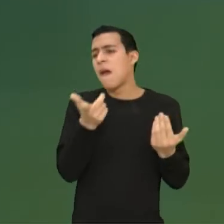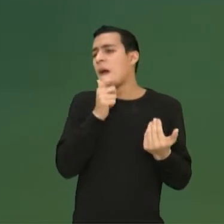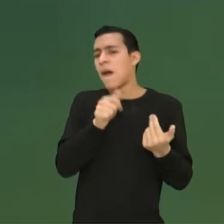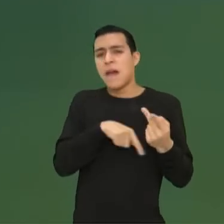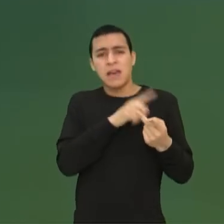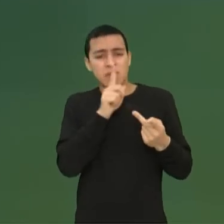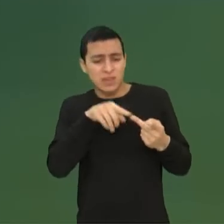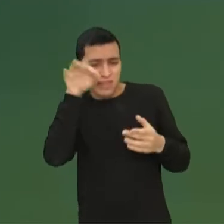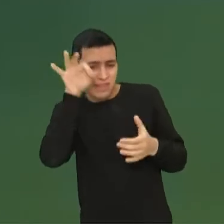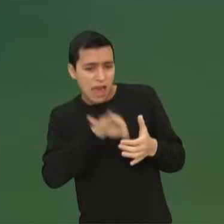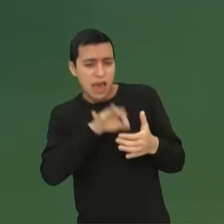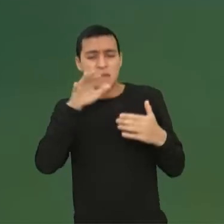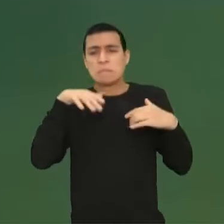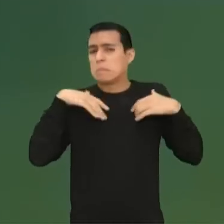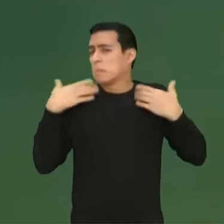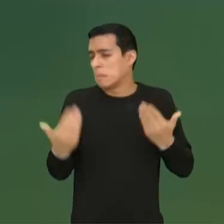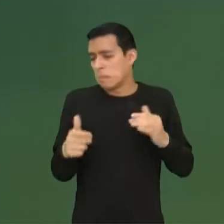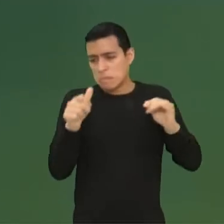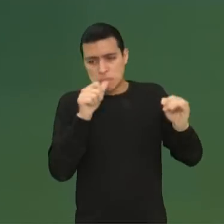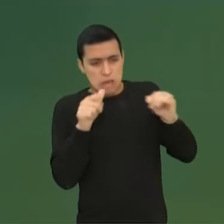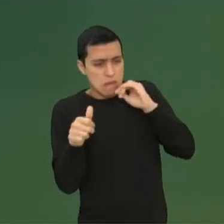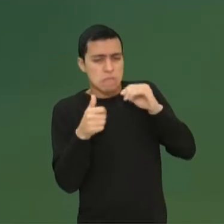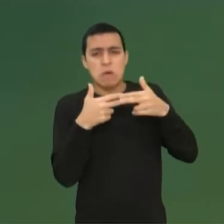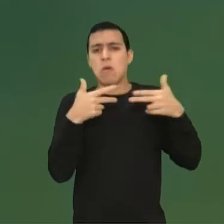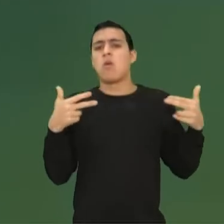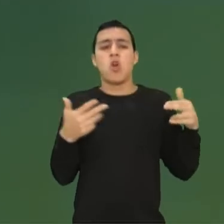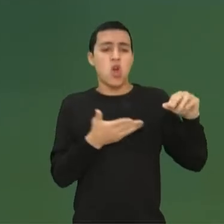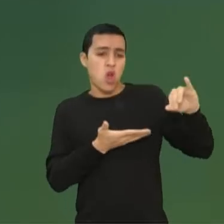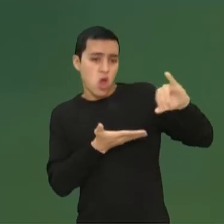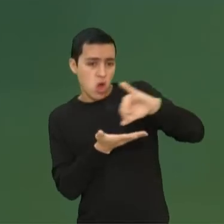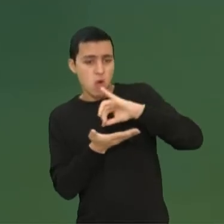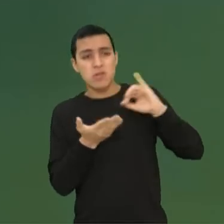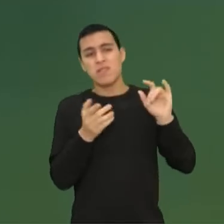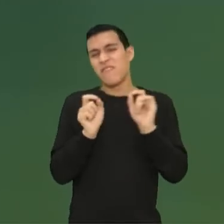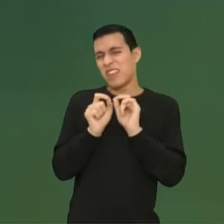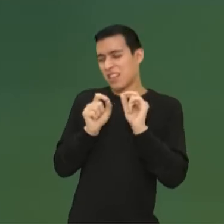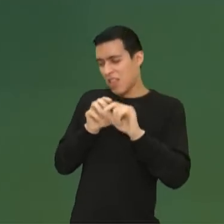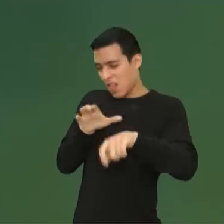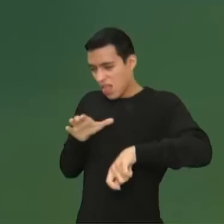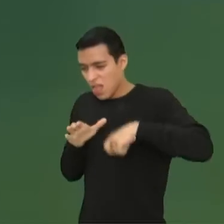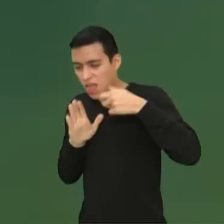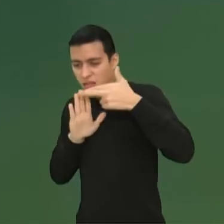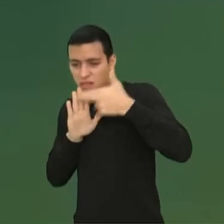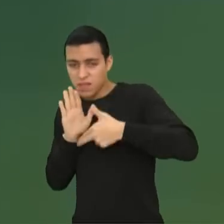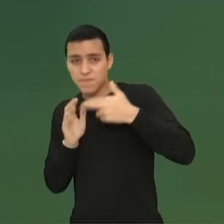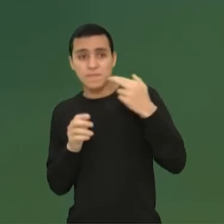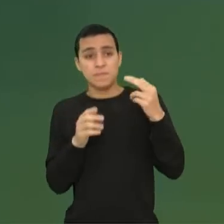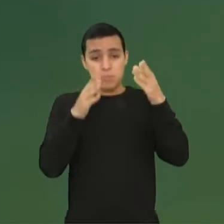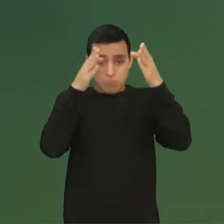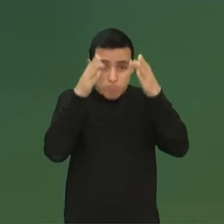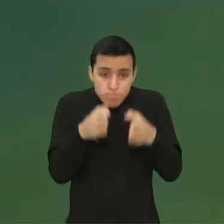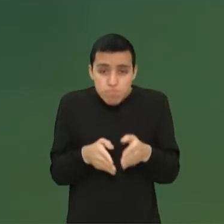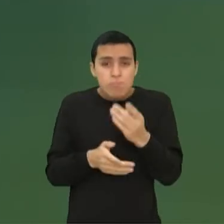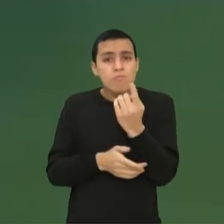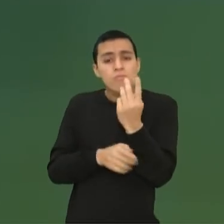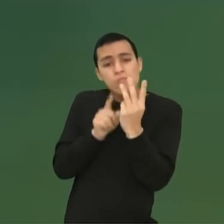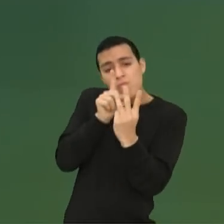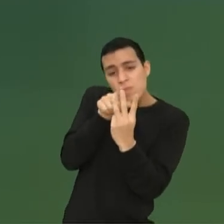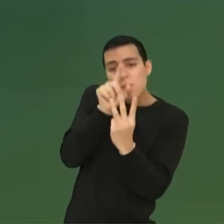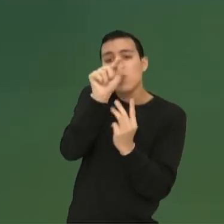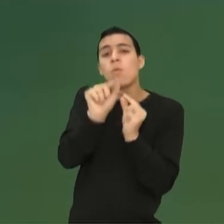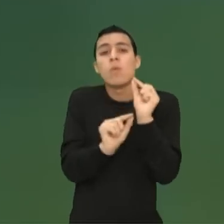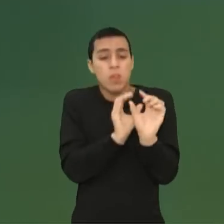água, chá, alguma bebida, óleo, para a gente fazer a receita. O do meio é a proveta que nós